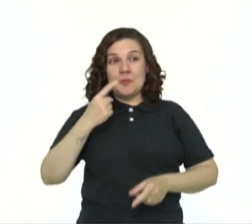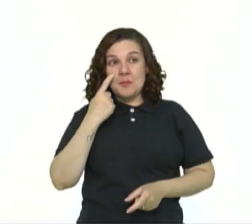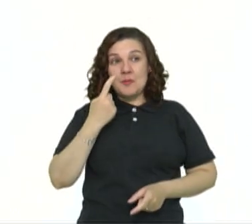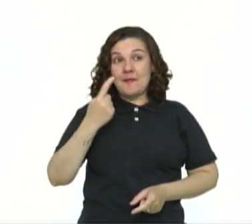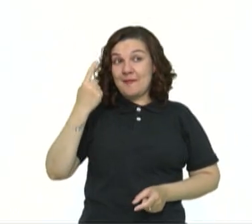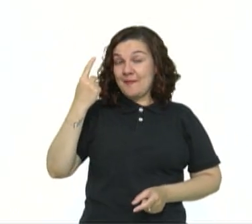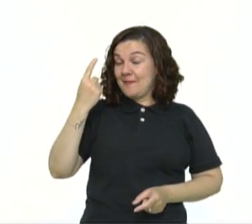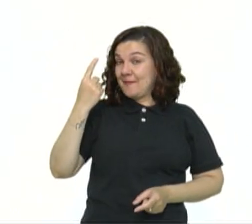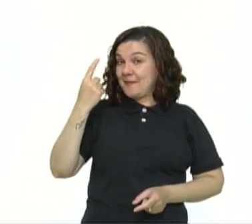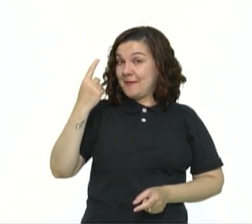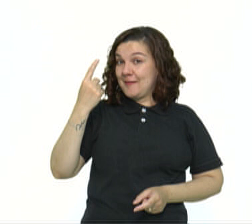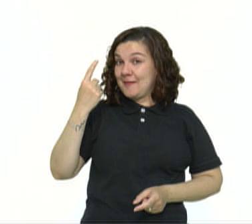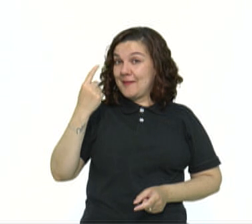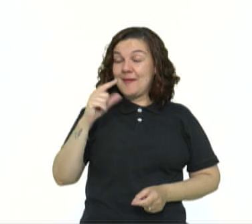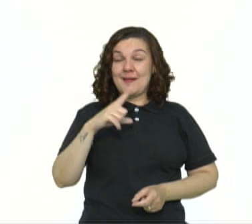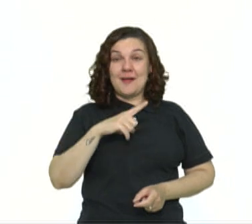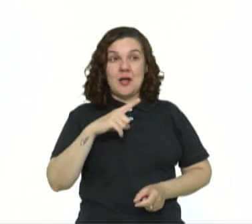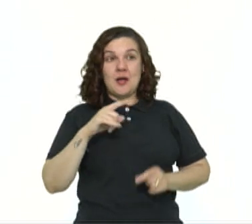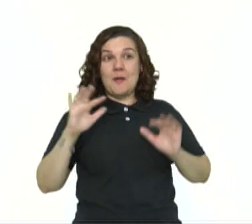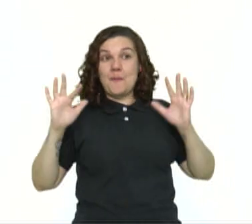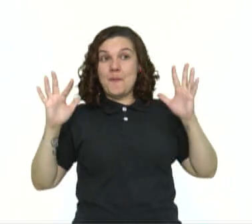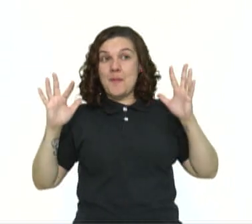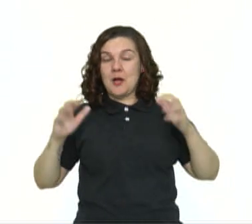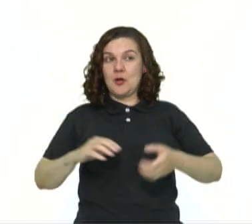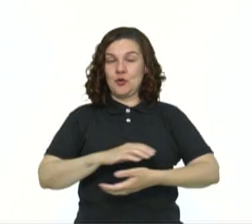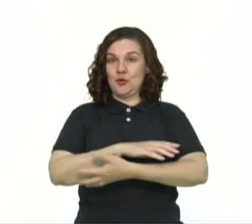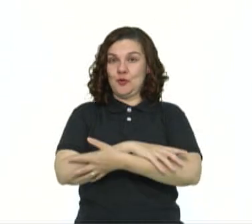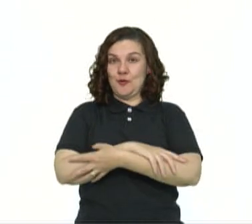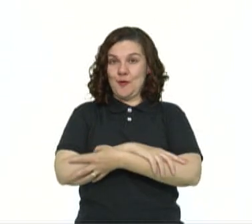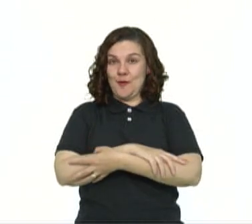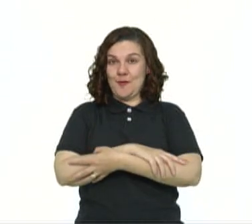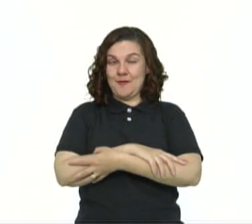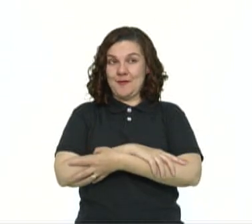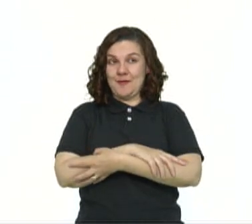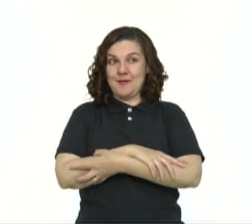podem observar que ela tem braços dobrados,